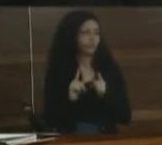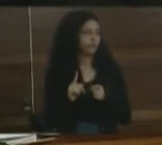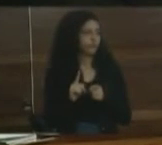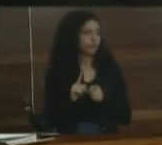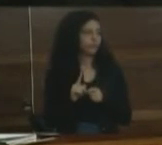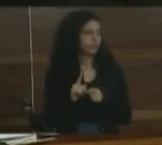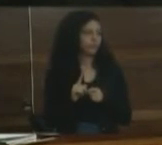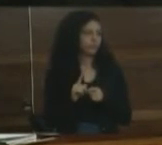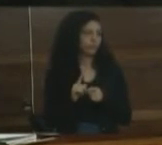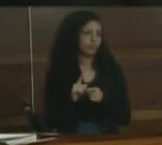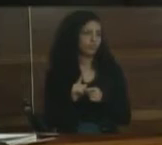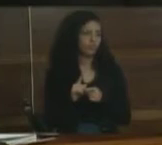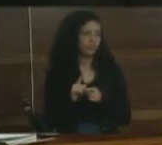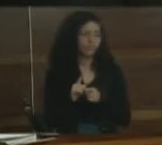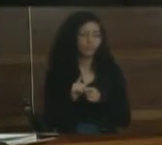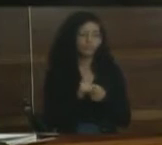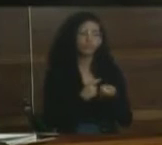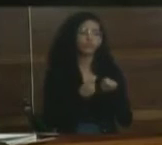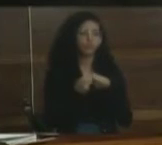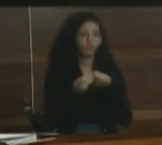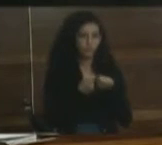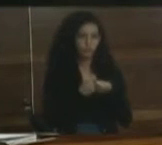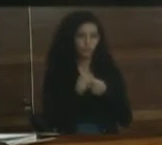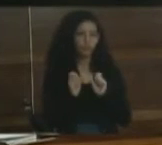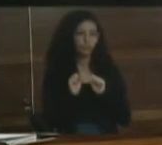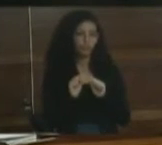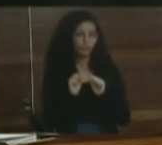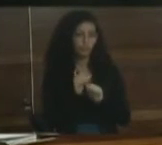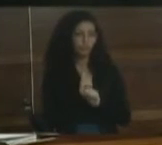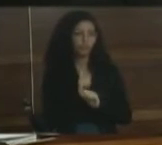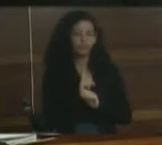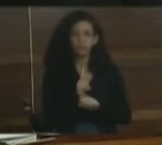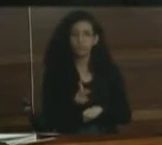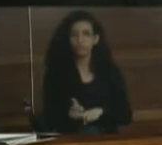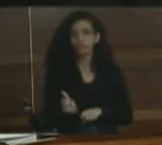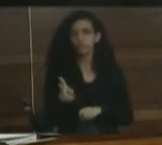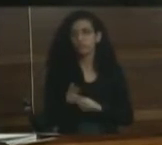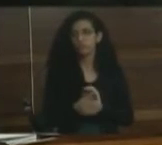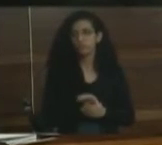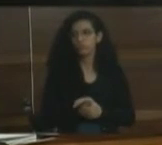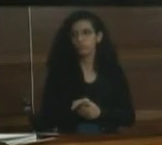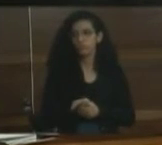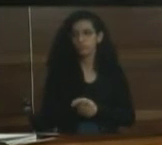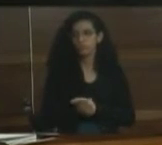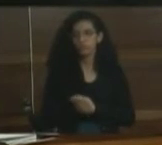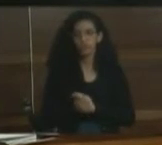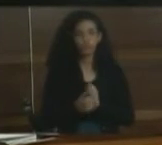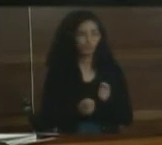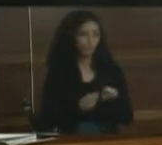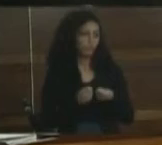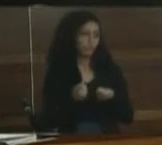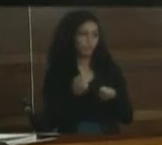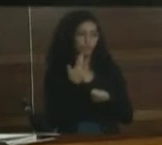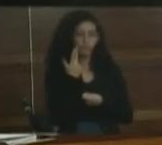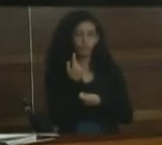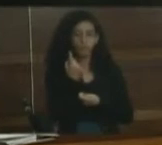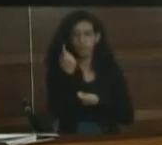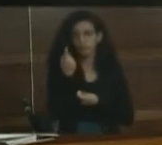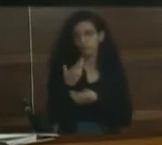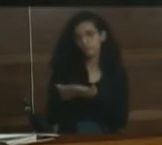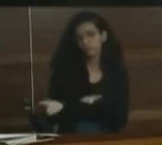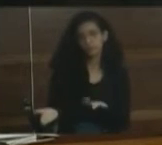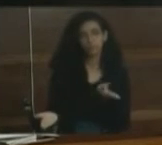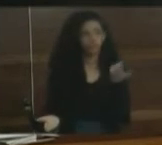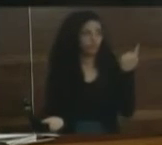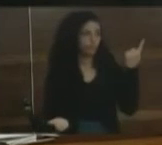não inviabiliza qualquer tipo de negociação com sindicato e nunca vai enviar grizar agora a negociação se a si mesmo ganha outro